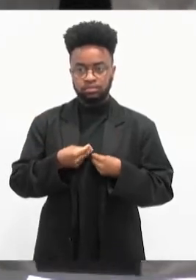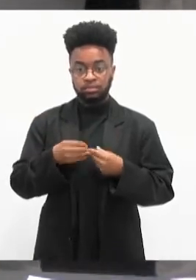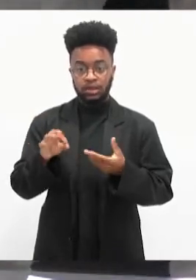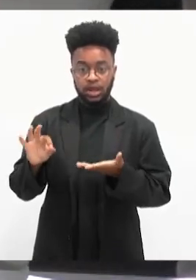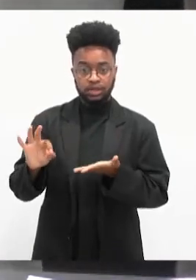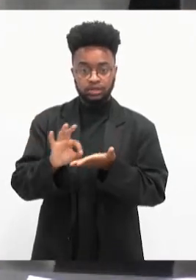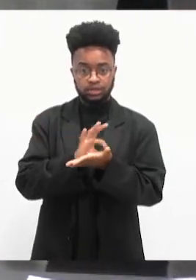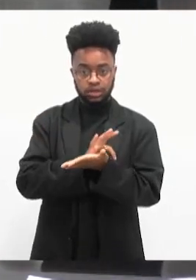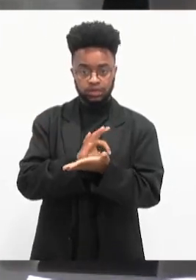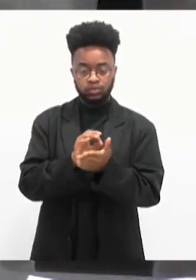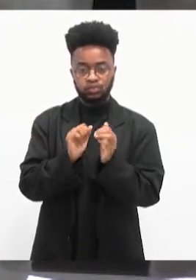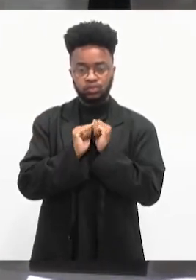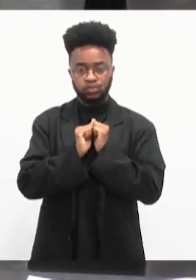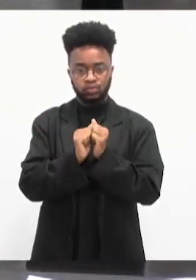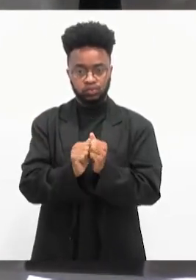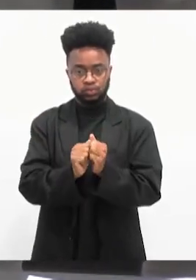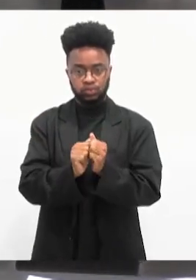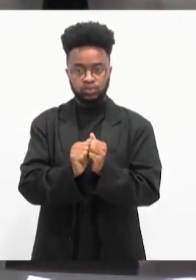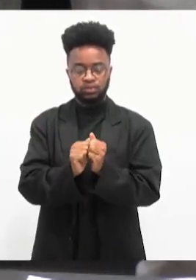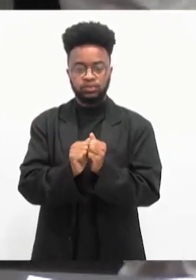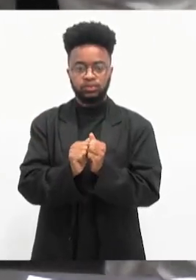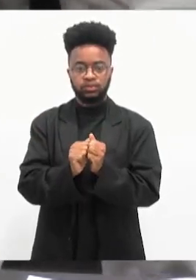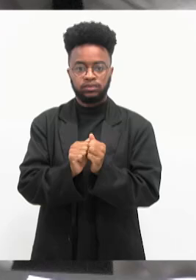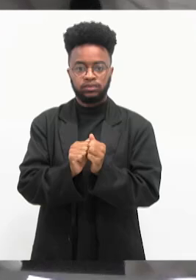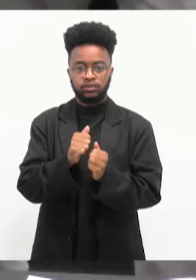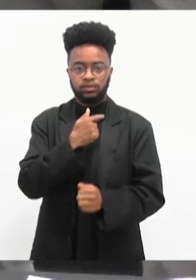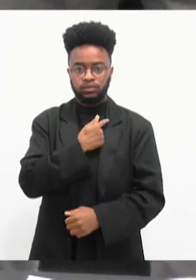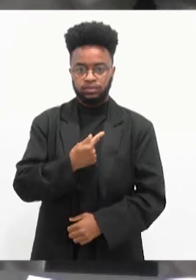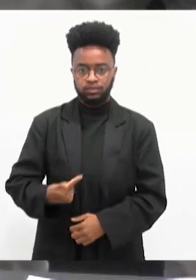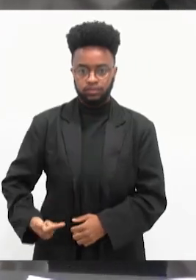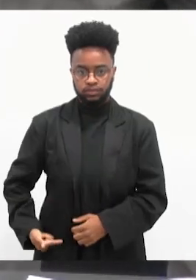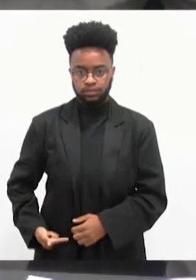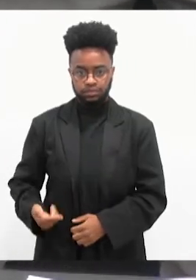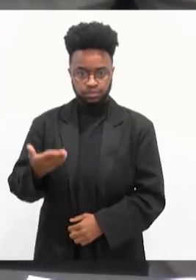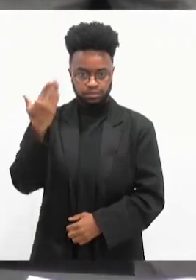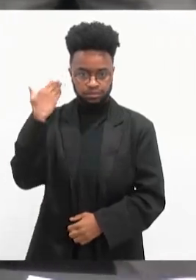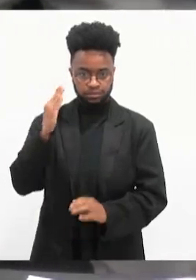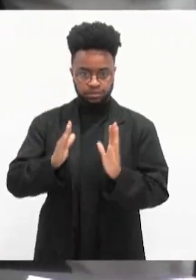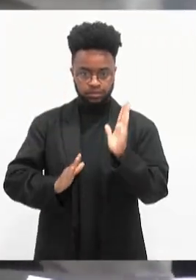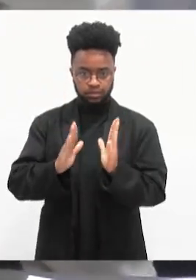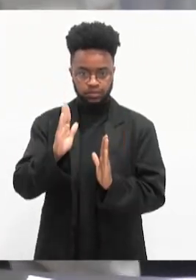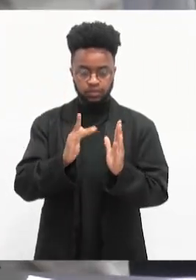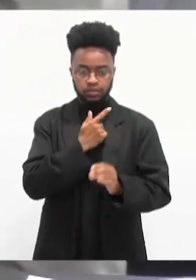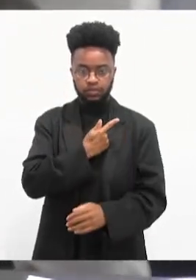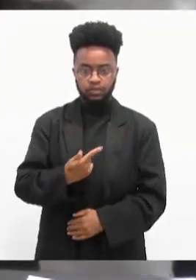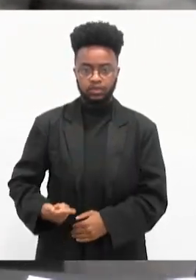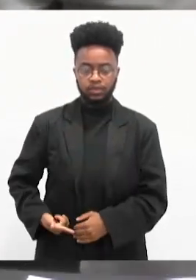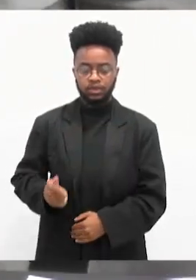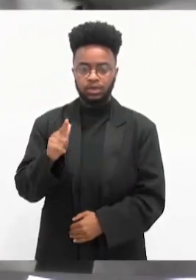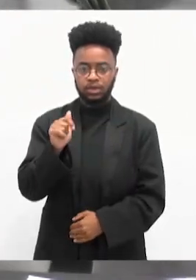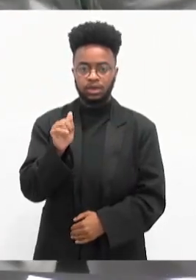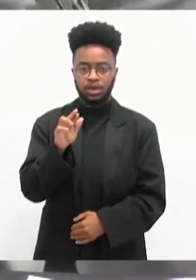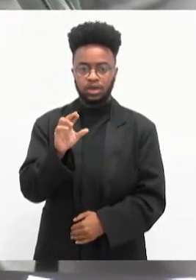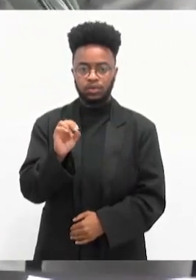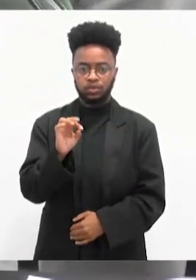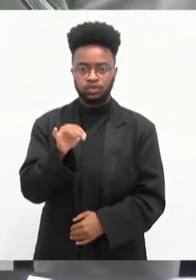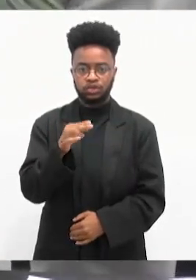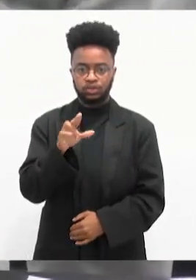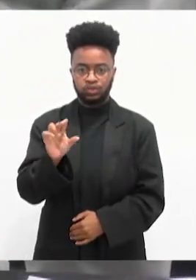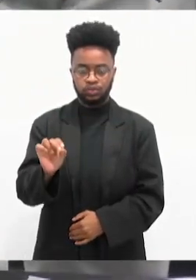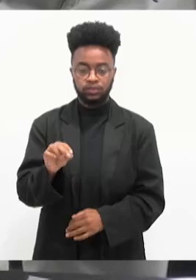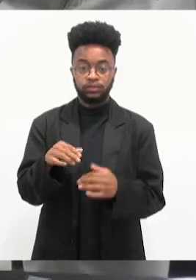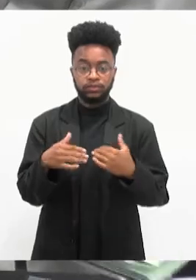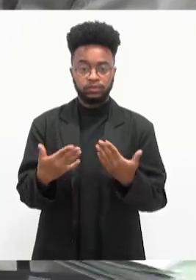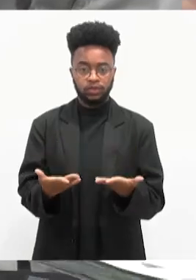assinada conjuntamente com o governador da época, que era o governador Garotinho. E a gente